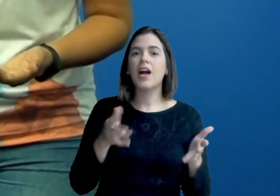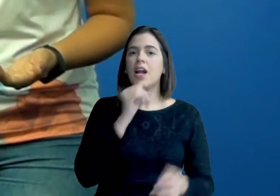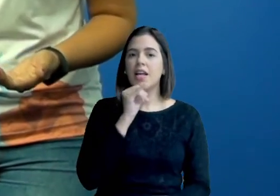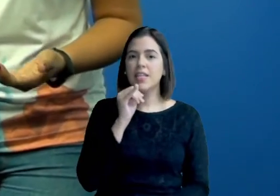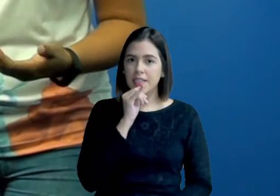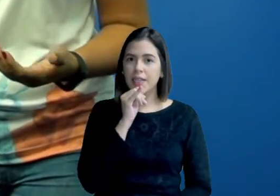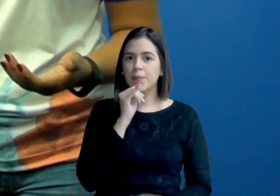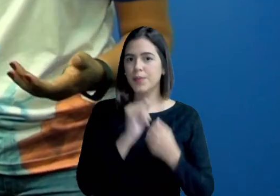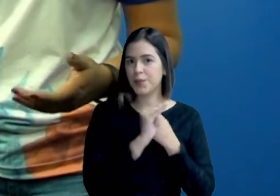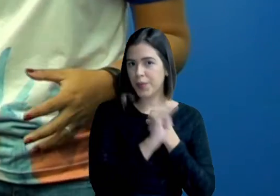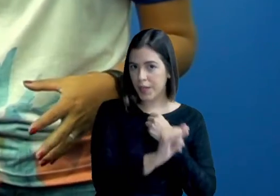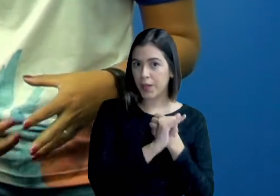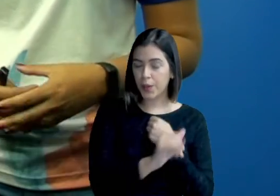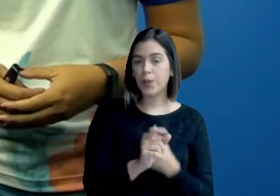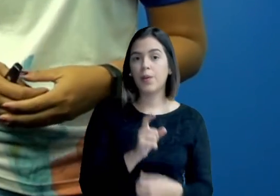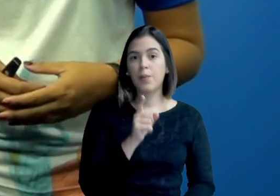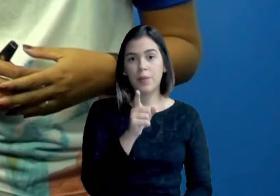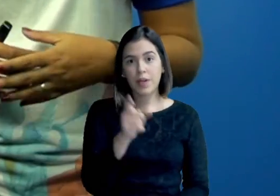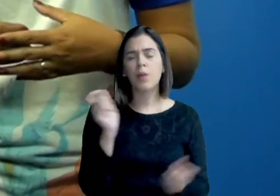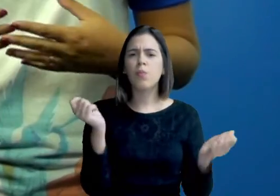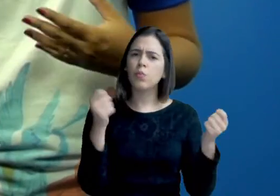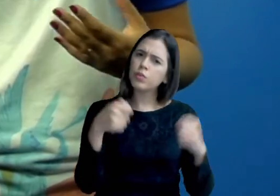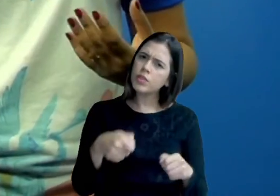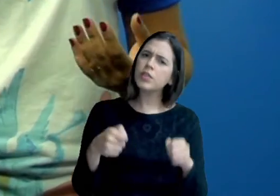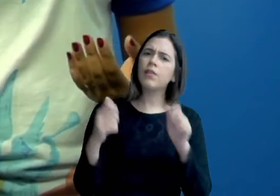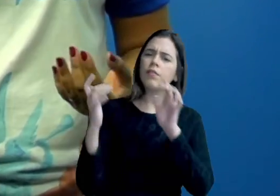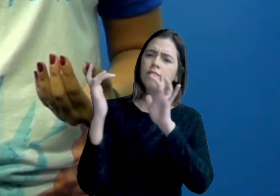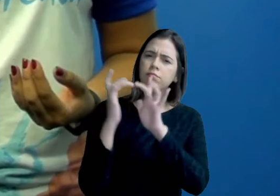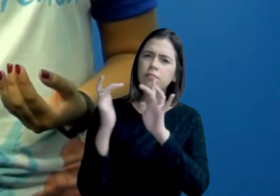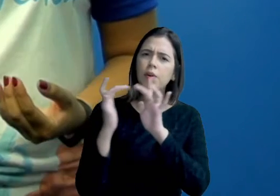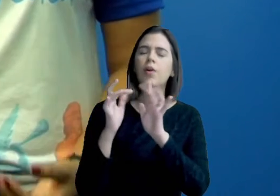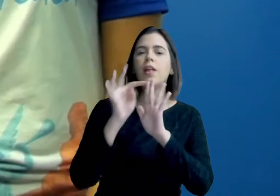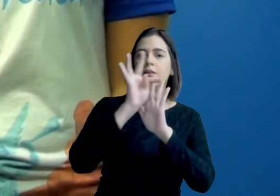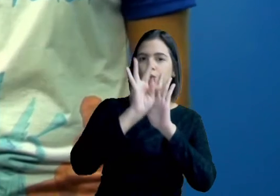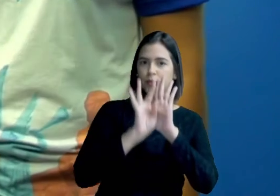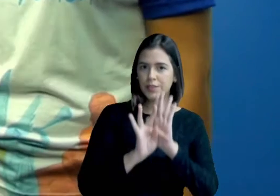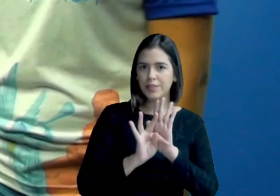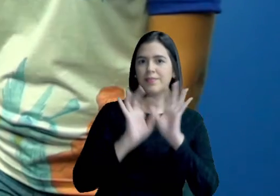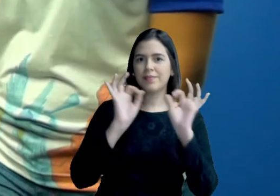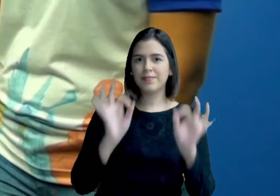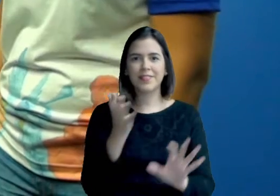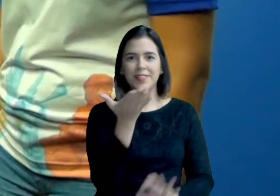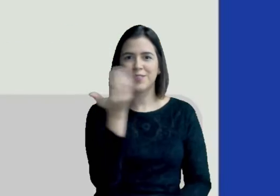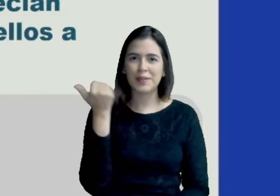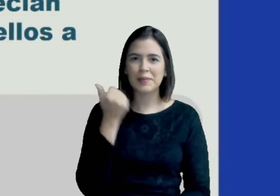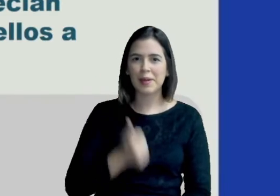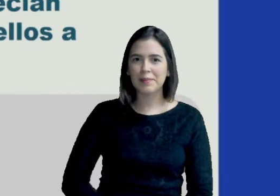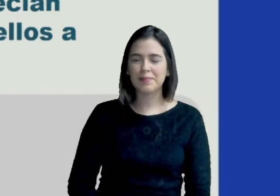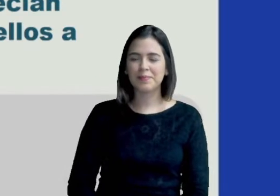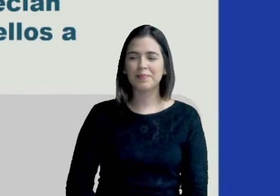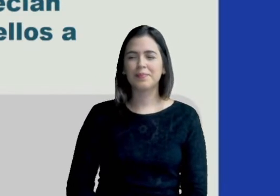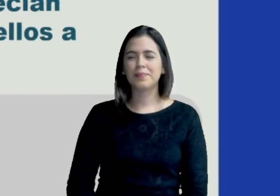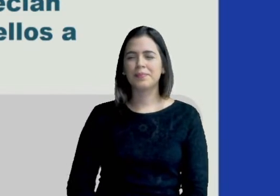uma crônica, tá bom? Para que vocês possam se familiarizar com esse texto. Vamos lá.